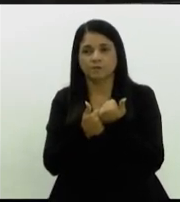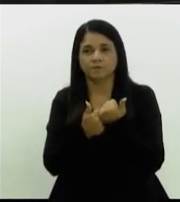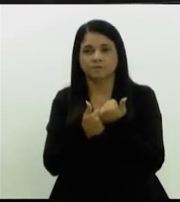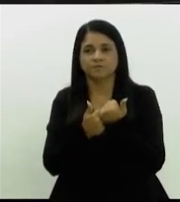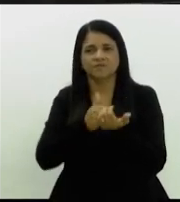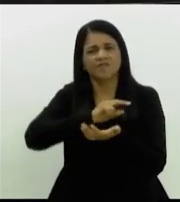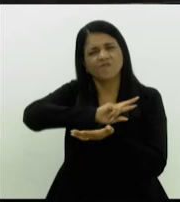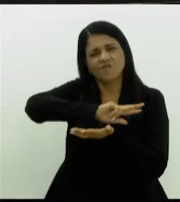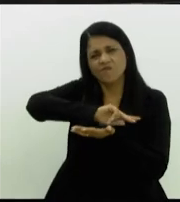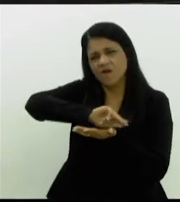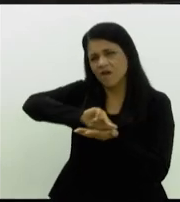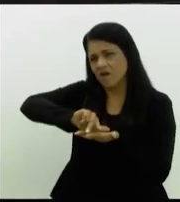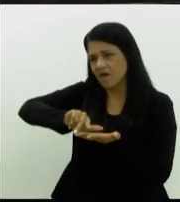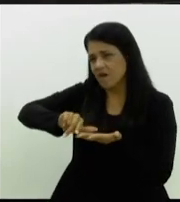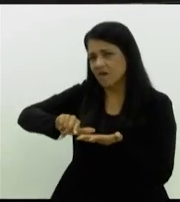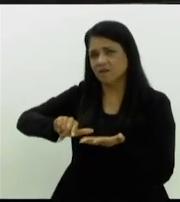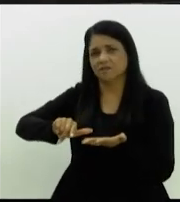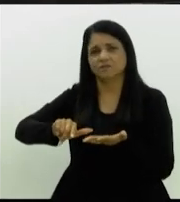vários